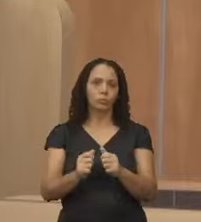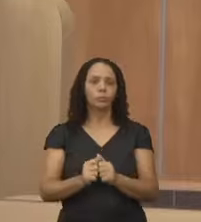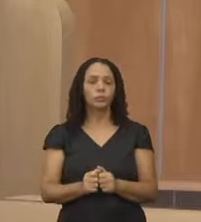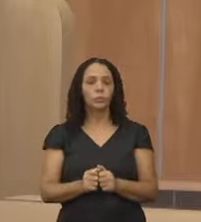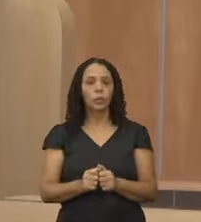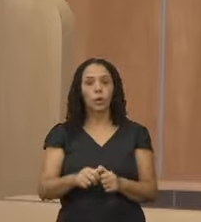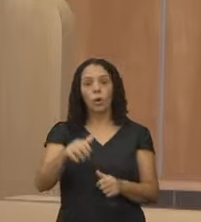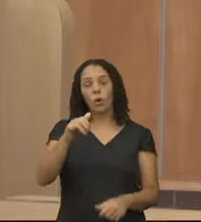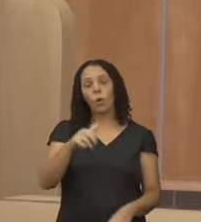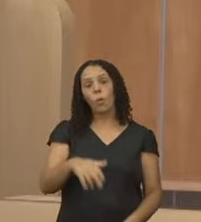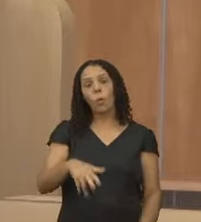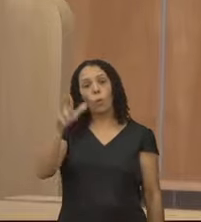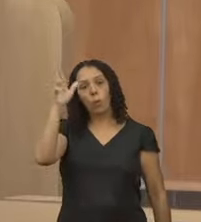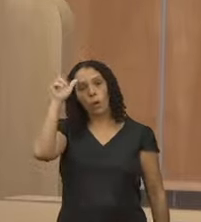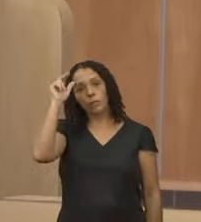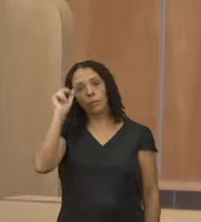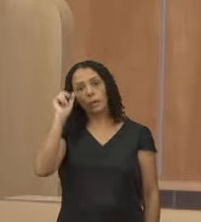uma informação.